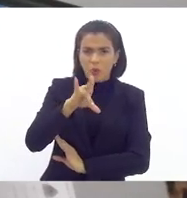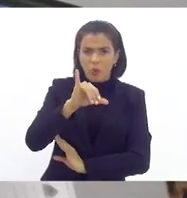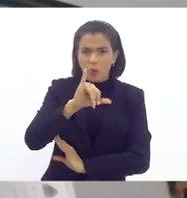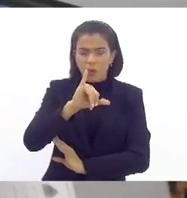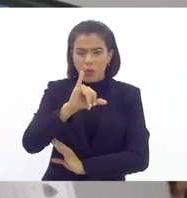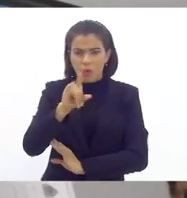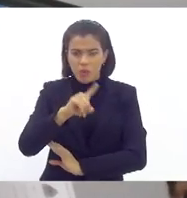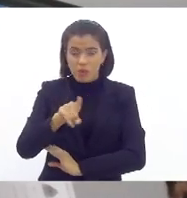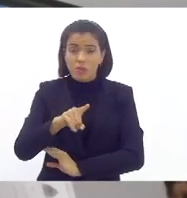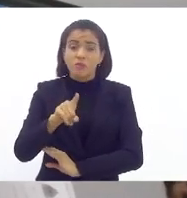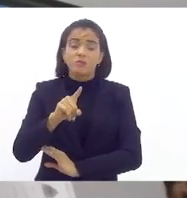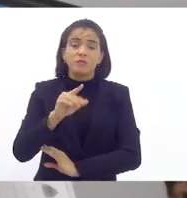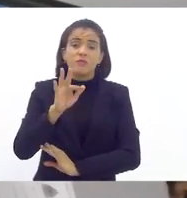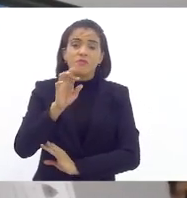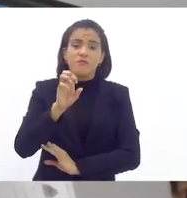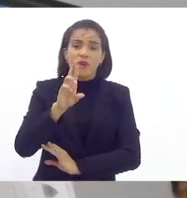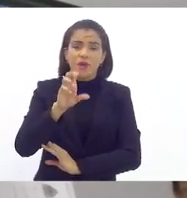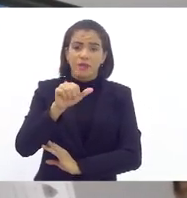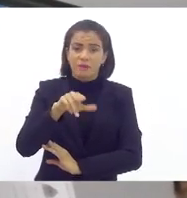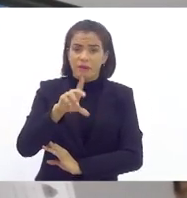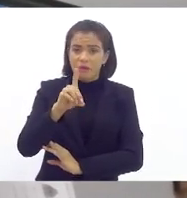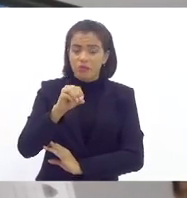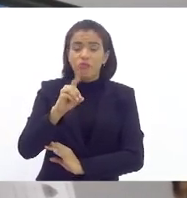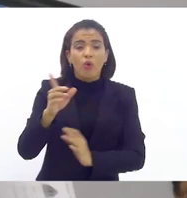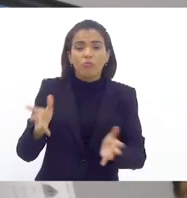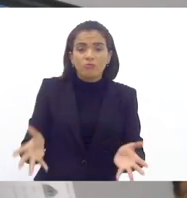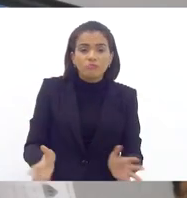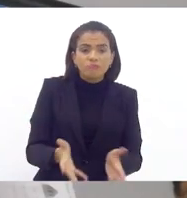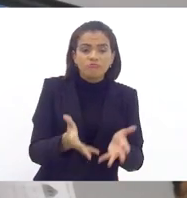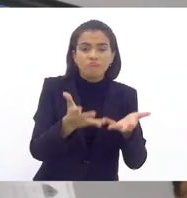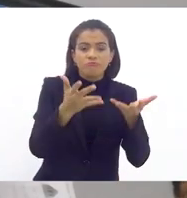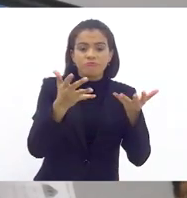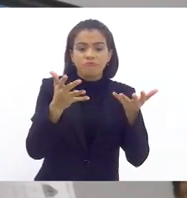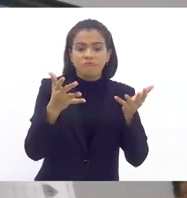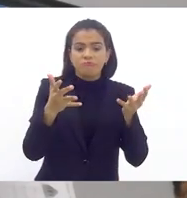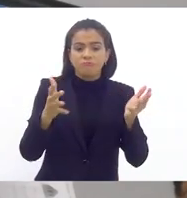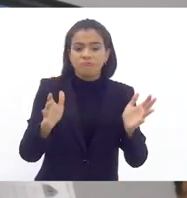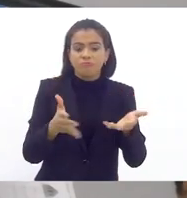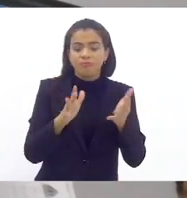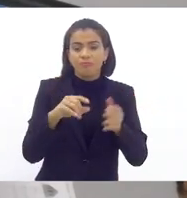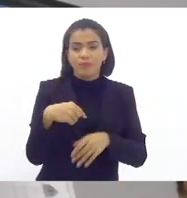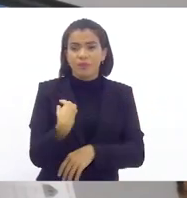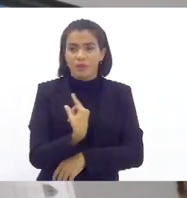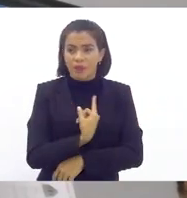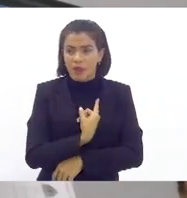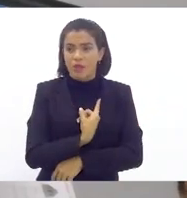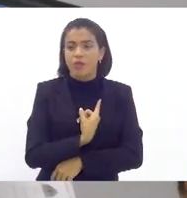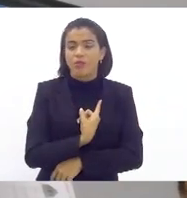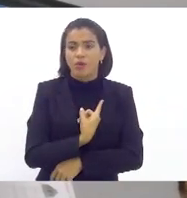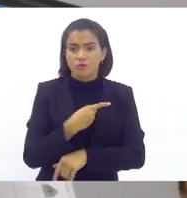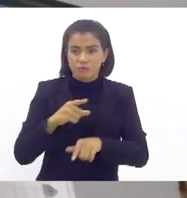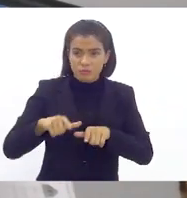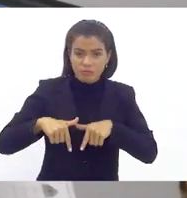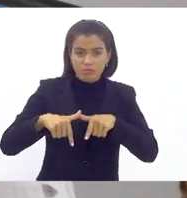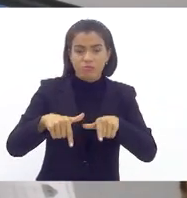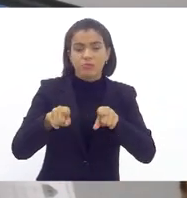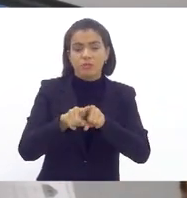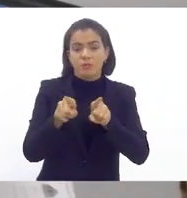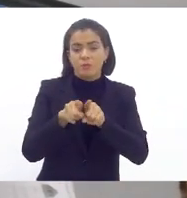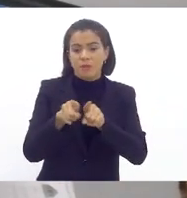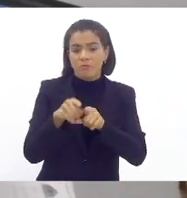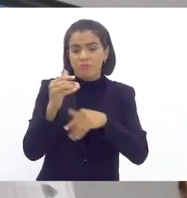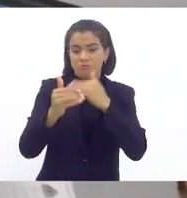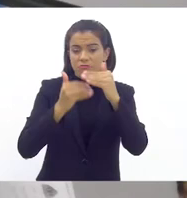é um dossiê que vai servir como incentivo à nossa atuação e à nossa produção.